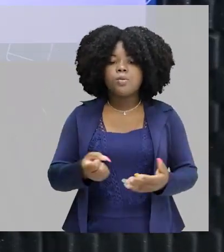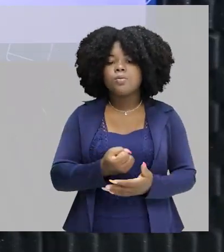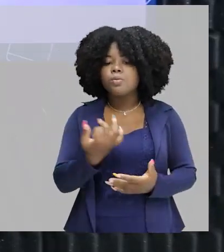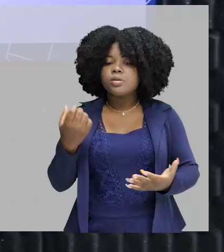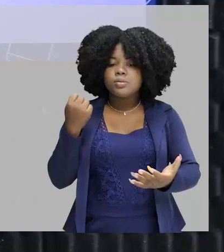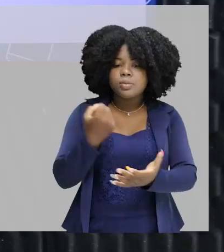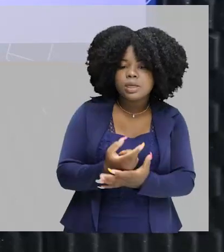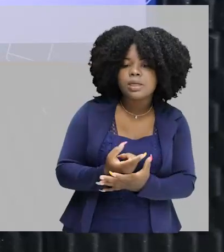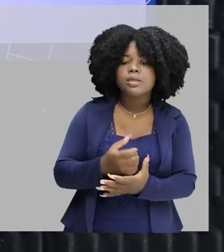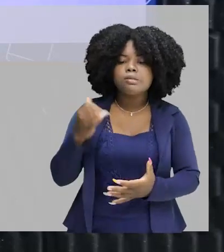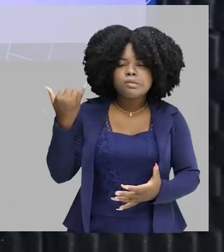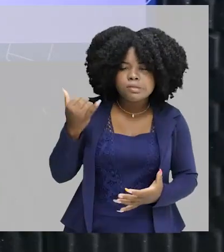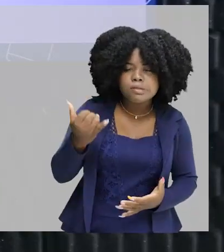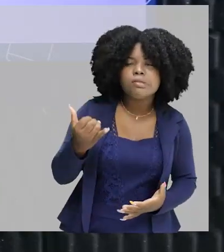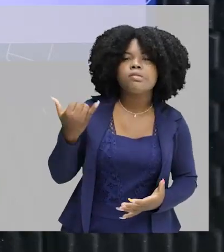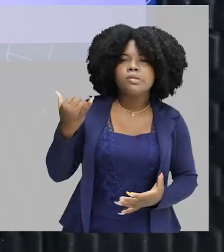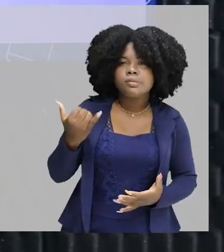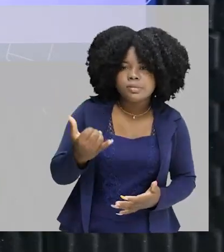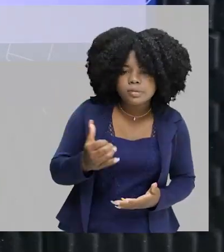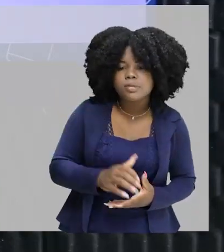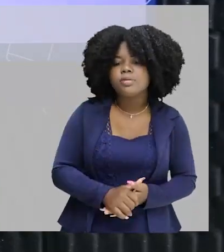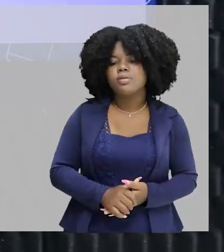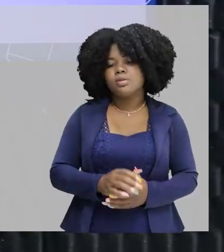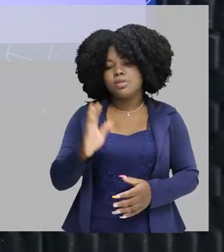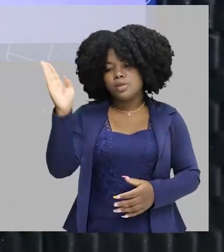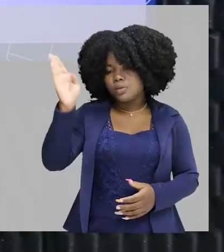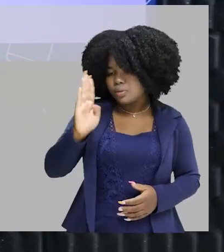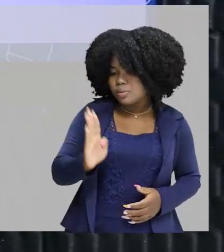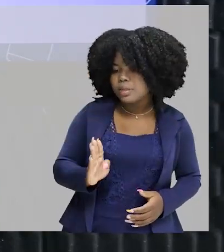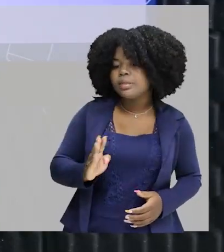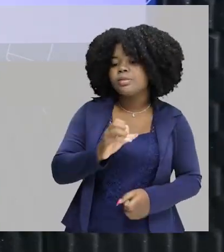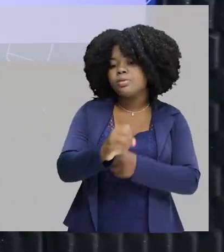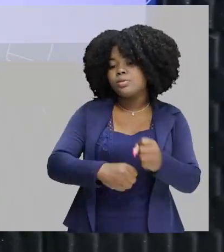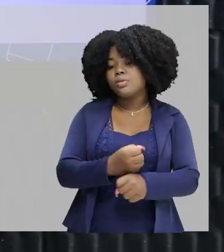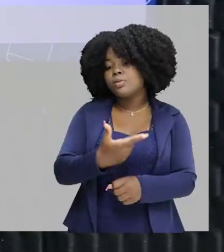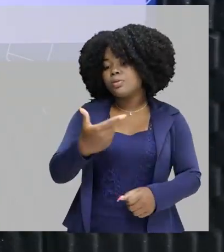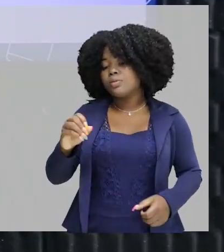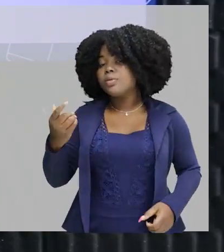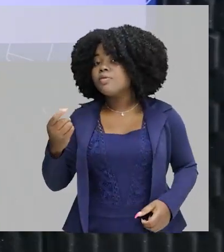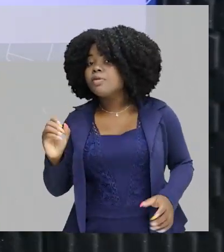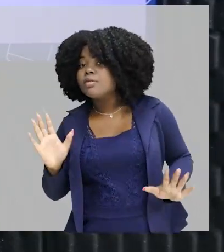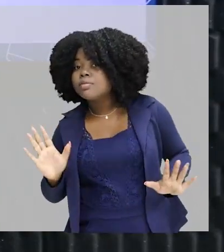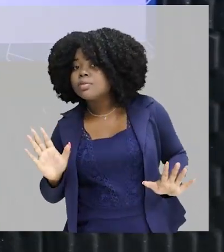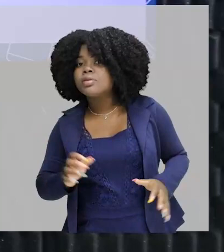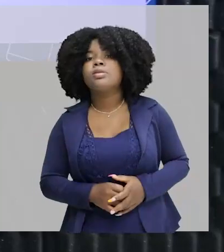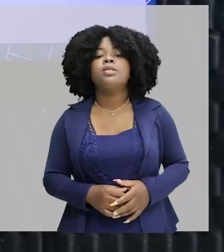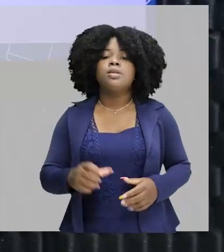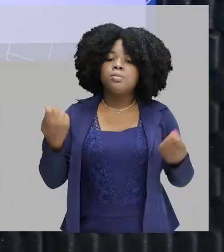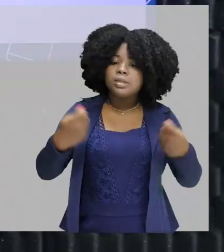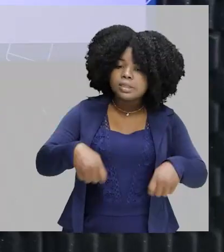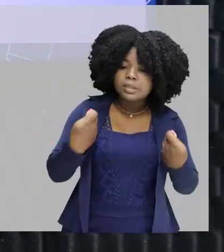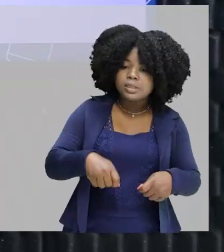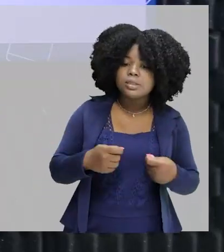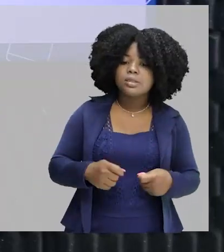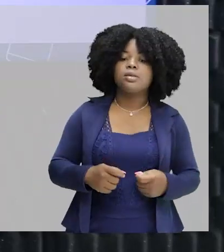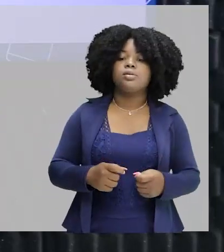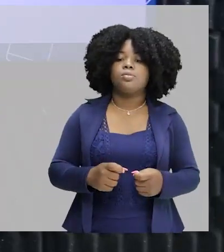gente precisa dessas informações que já aconteceram para a gente